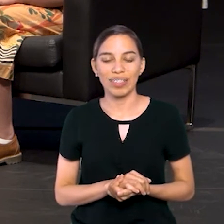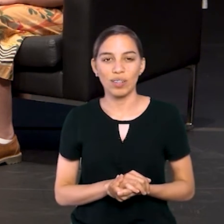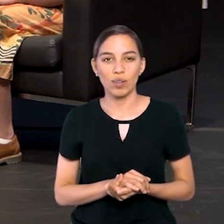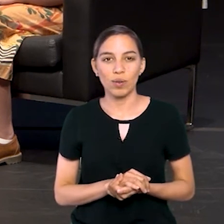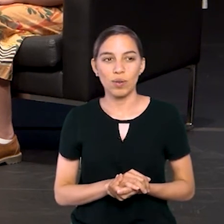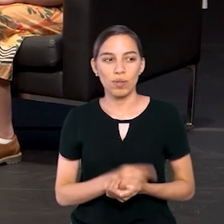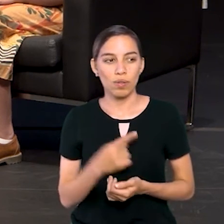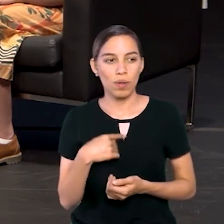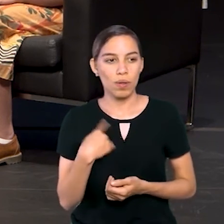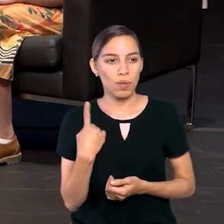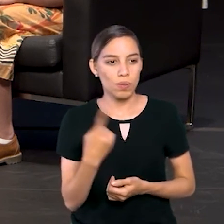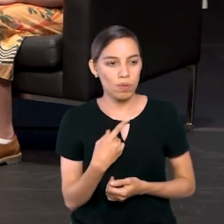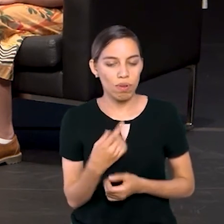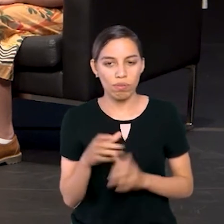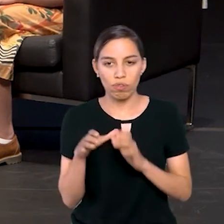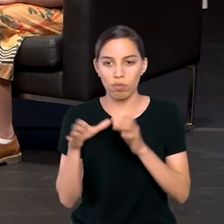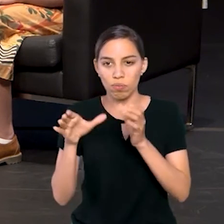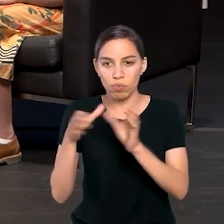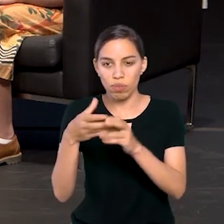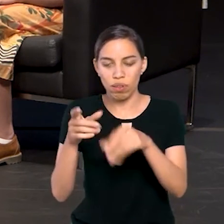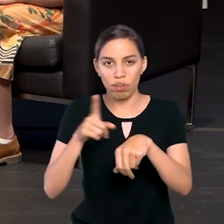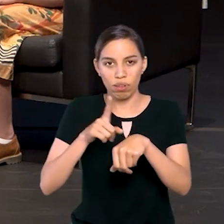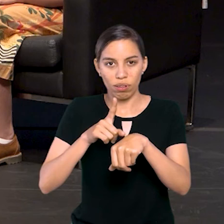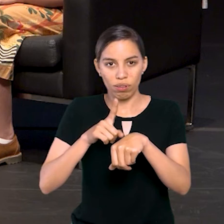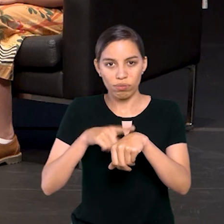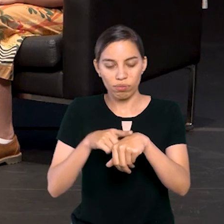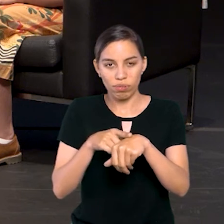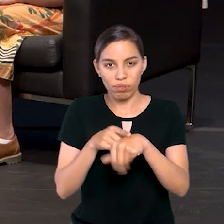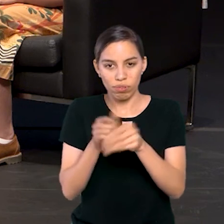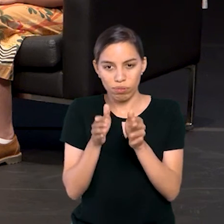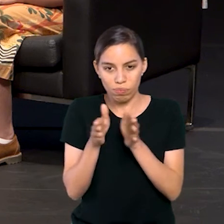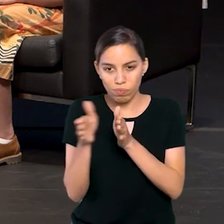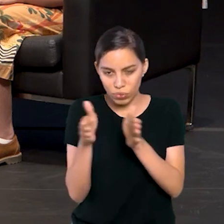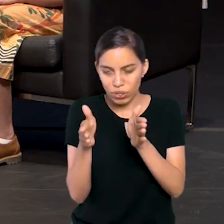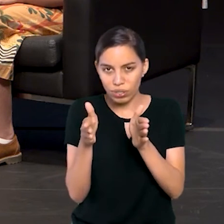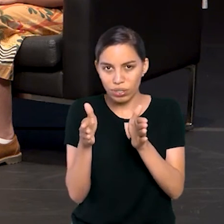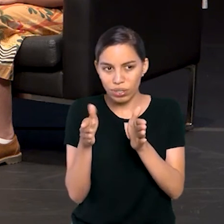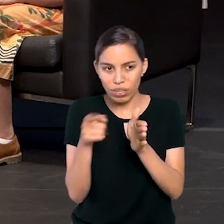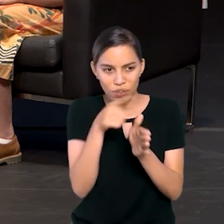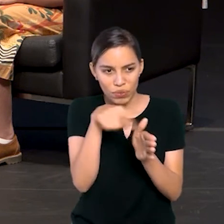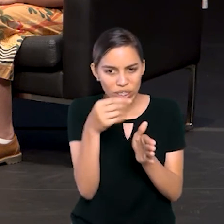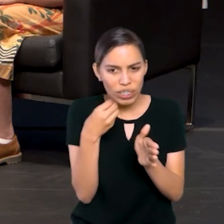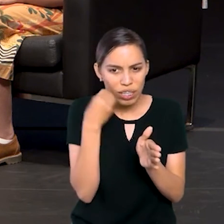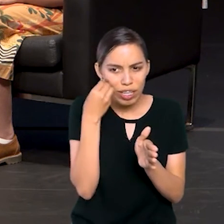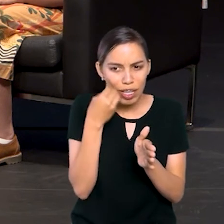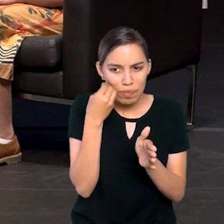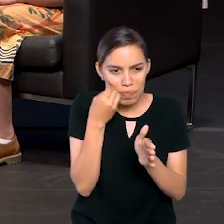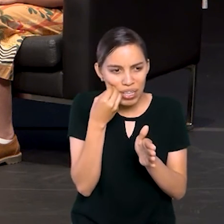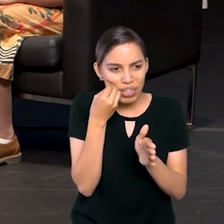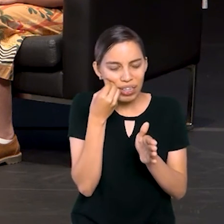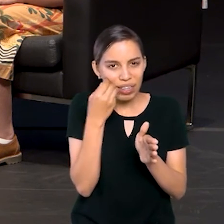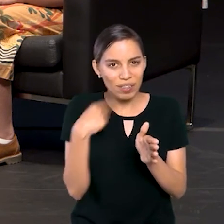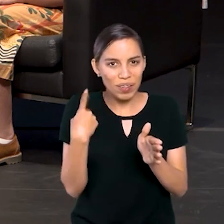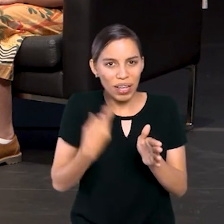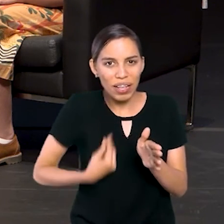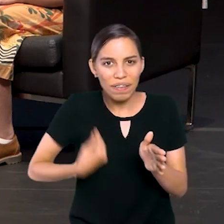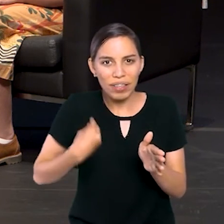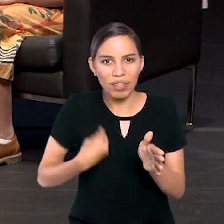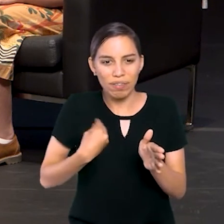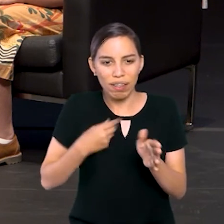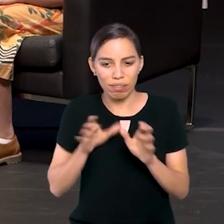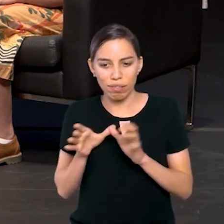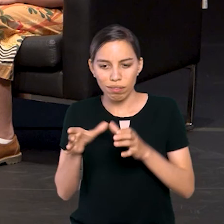Nós estamos sendo uma comunidade temporária. Vocês experimentaram da gente ficar aqui